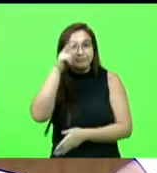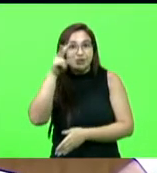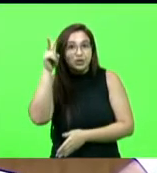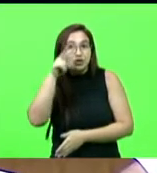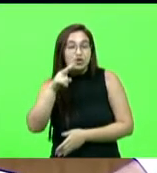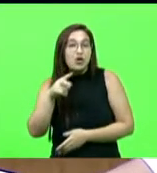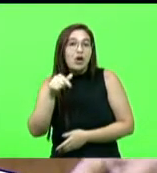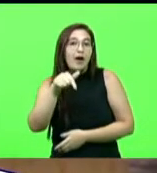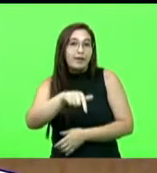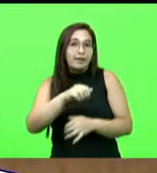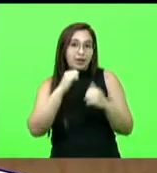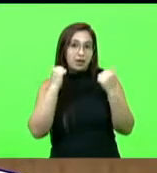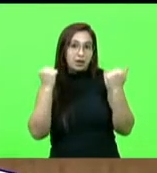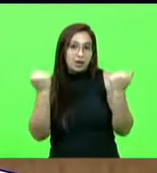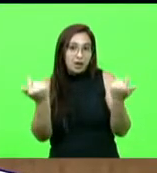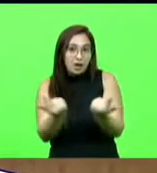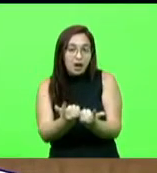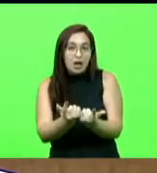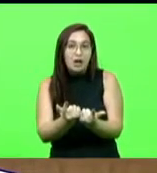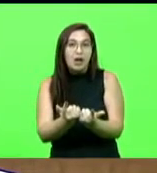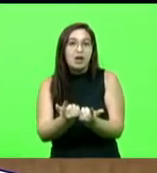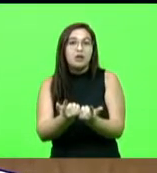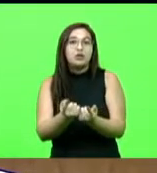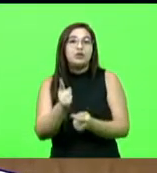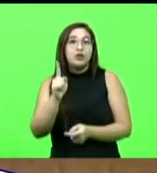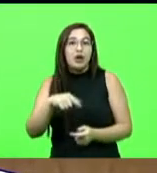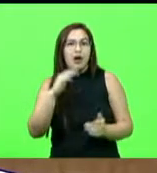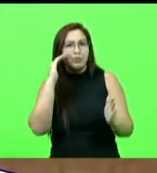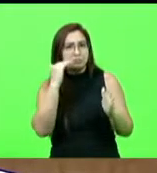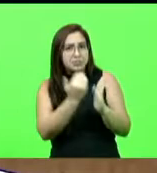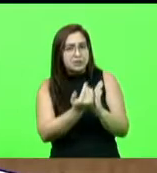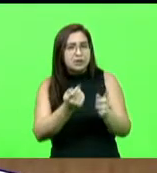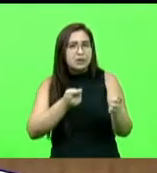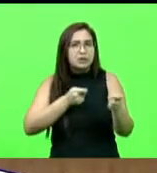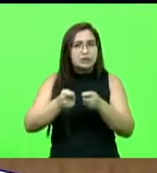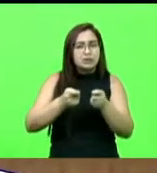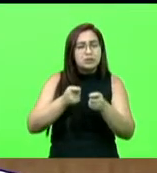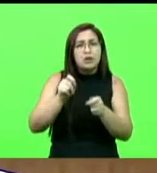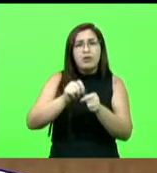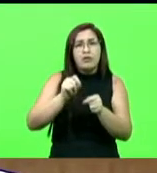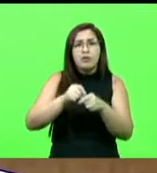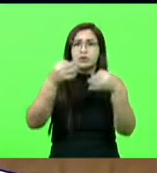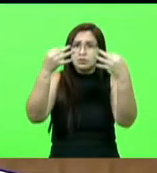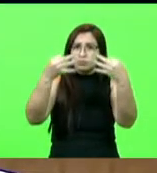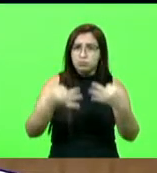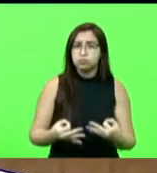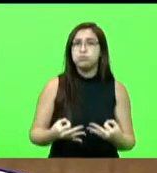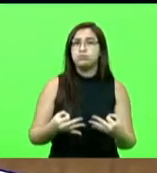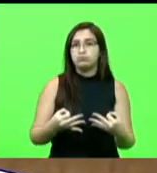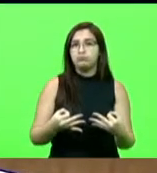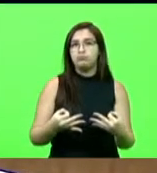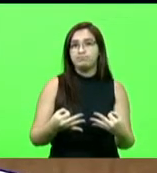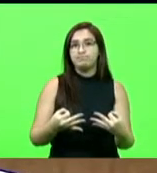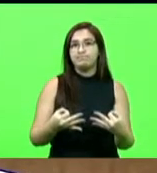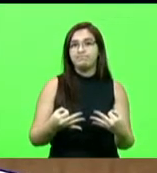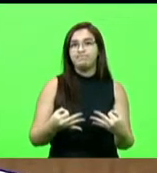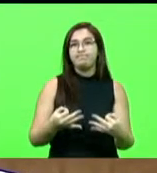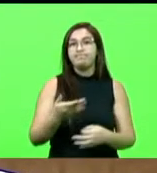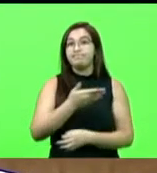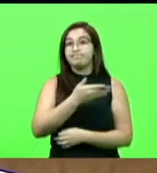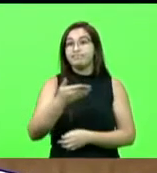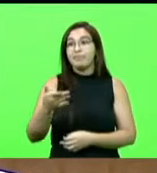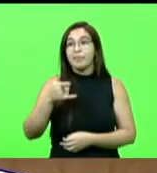Parlamento referendar esta negociação e fazer justiça com essa capacidade